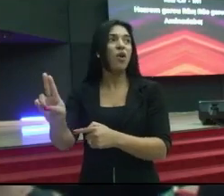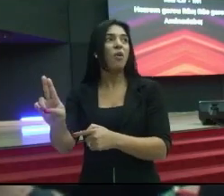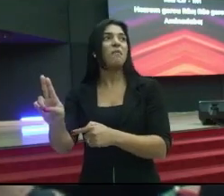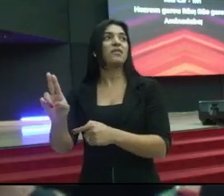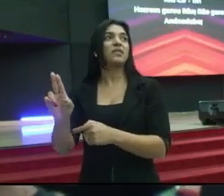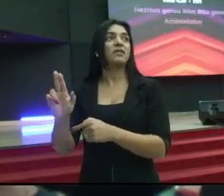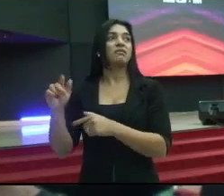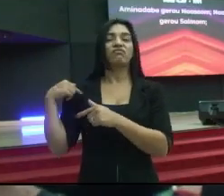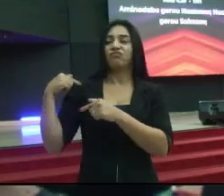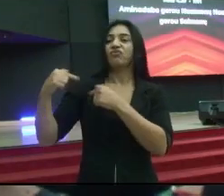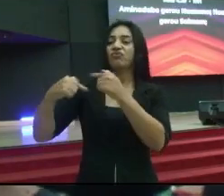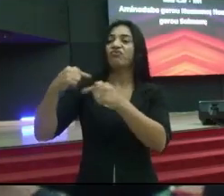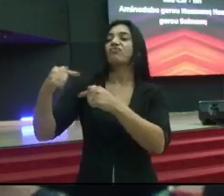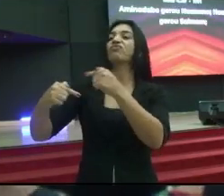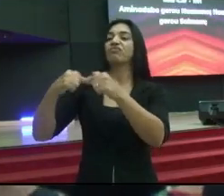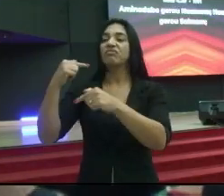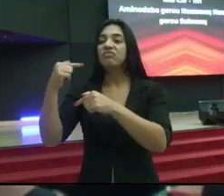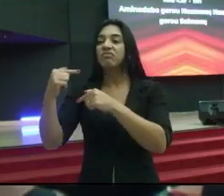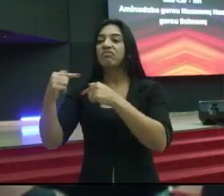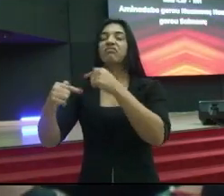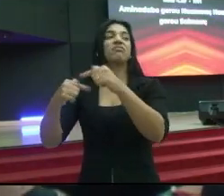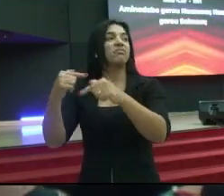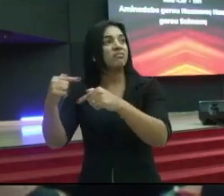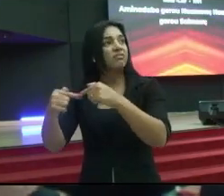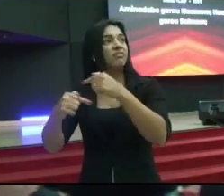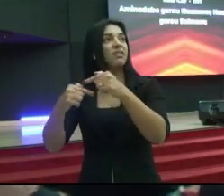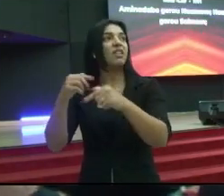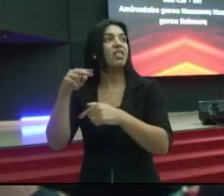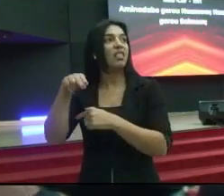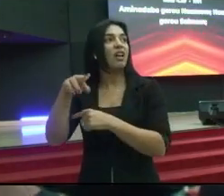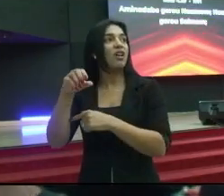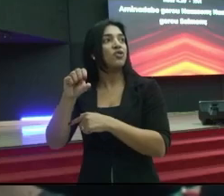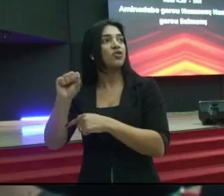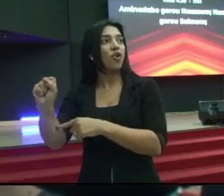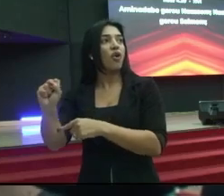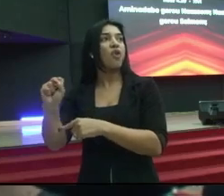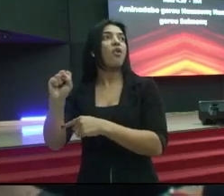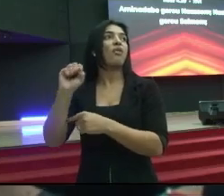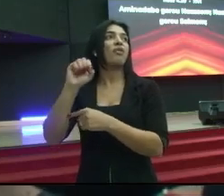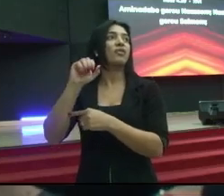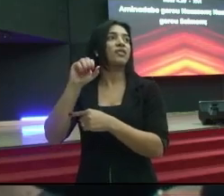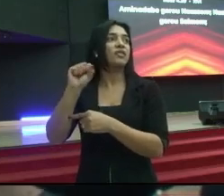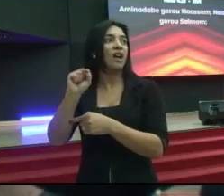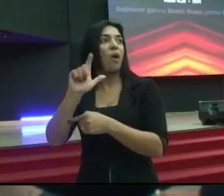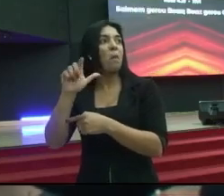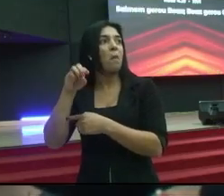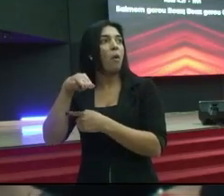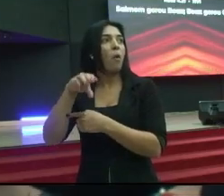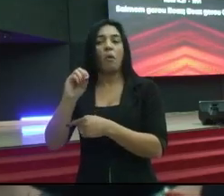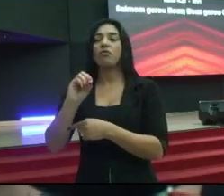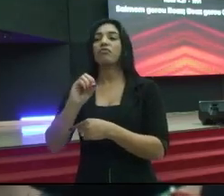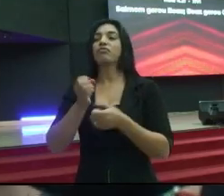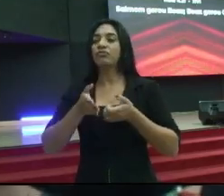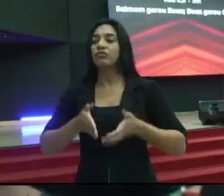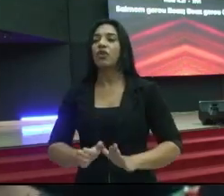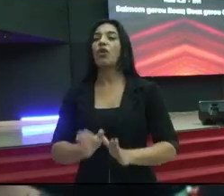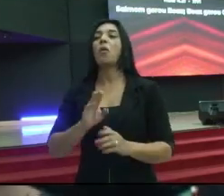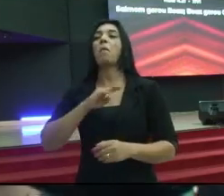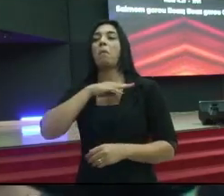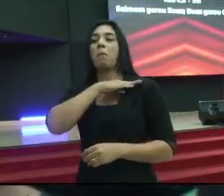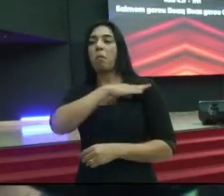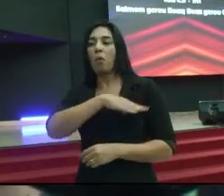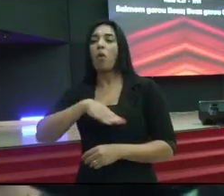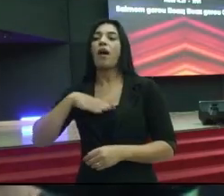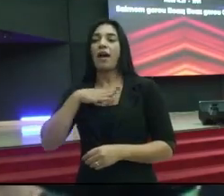Aminadab, Aminadab gerou Nasson, Nasson gerou Salmão, Salmão gerou Boaz, Boaz